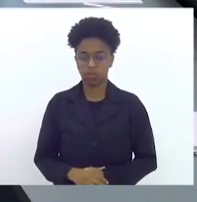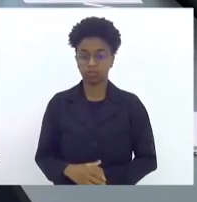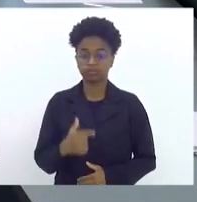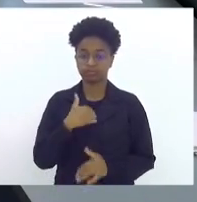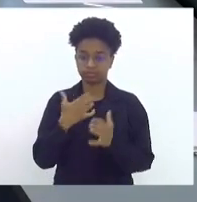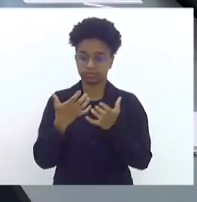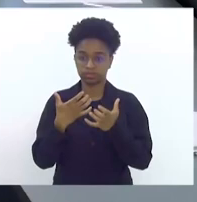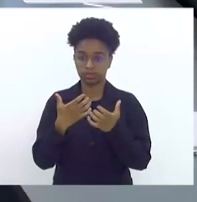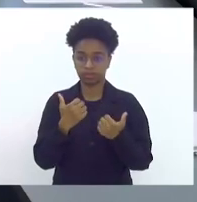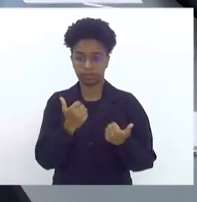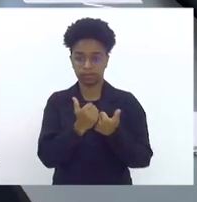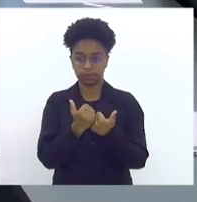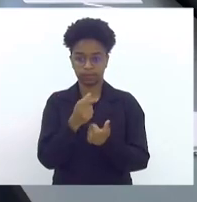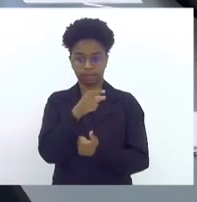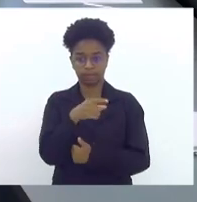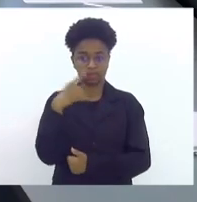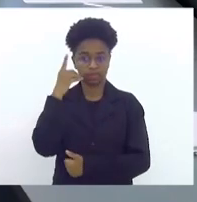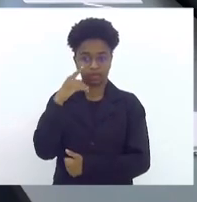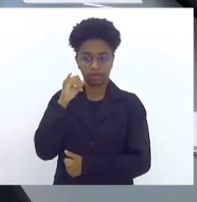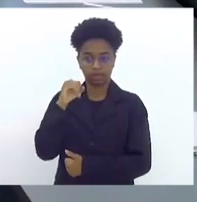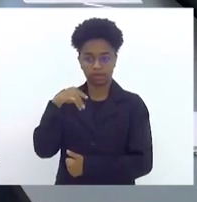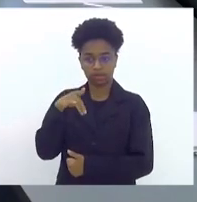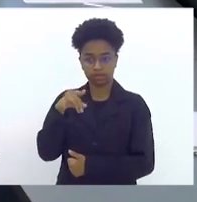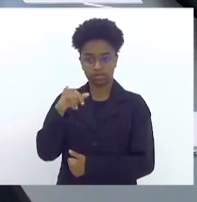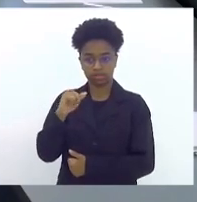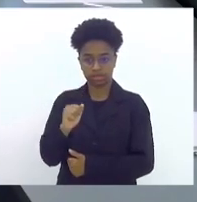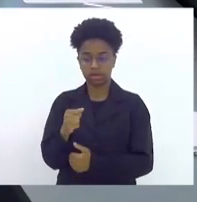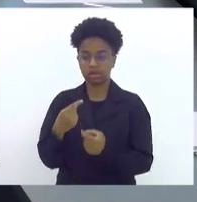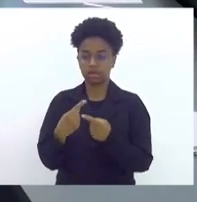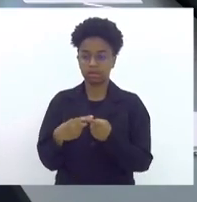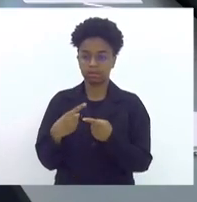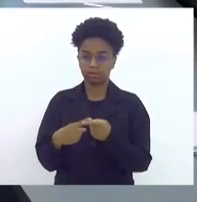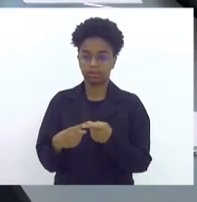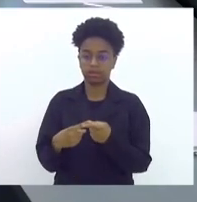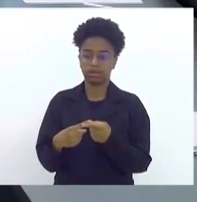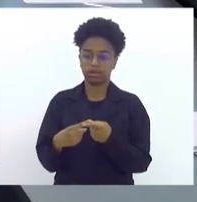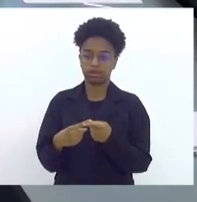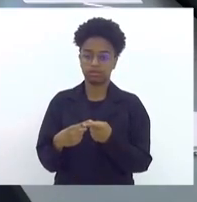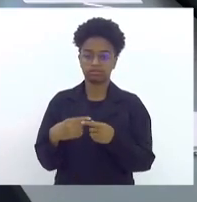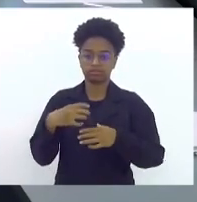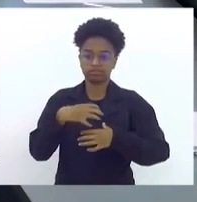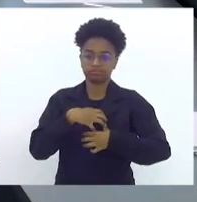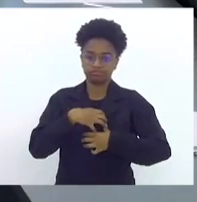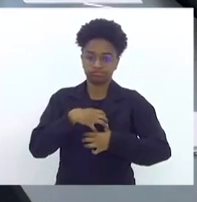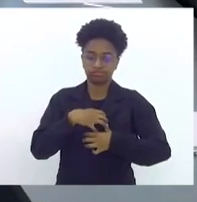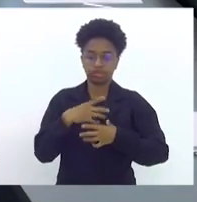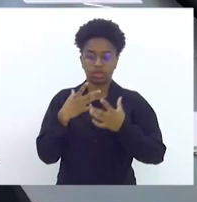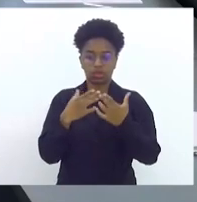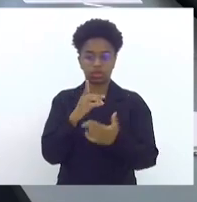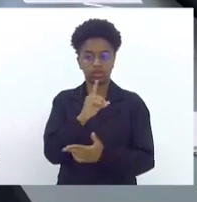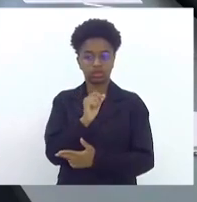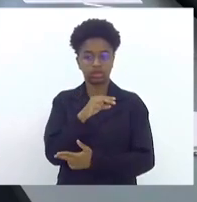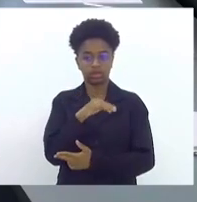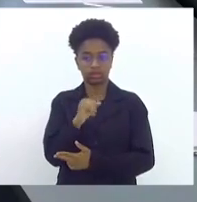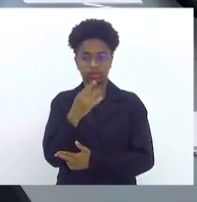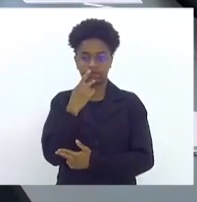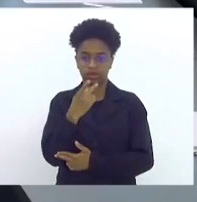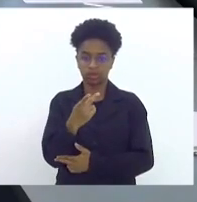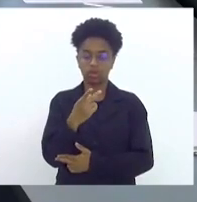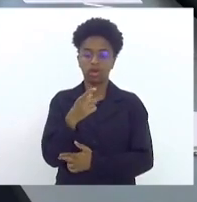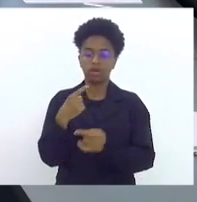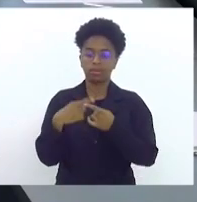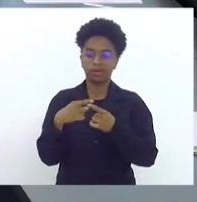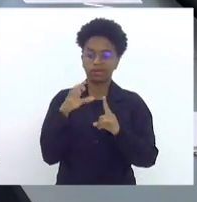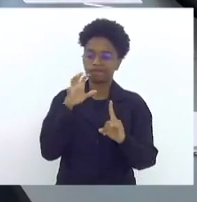lugarizar Deputado da Índia sempre qualquer esse sentimento com bem colocou a Dani a questão do mexer